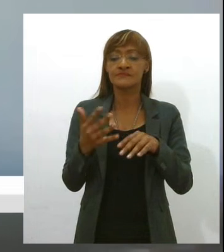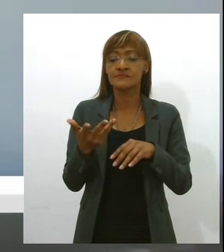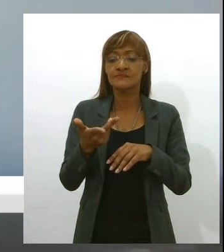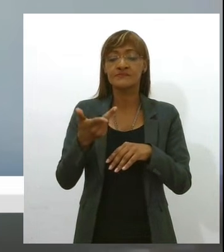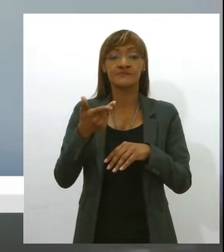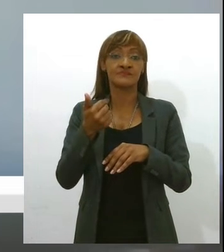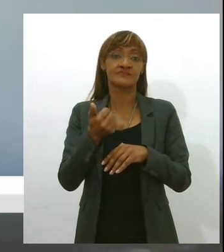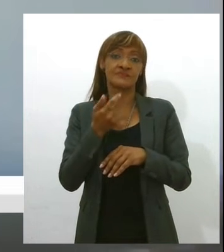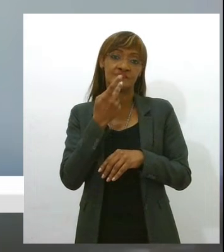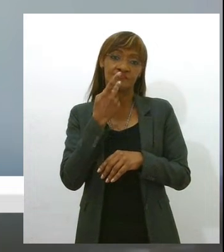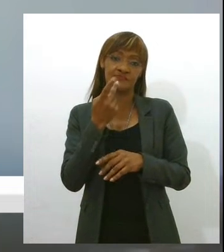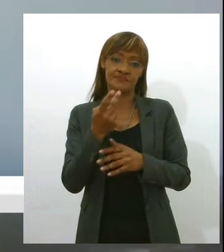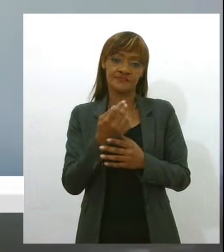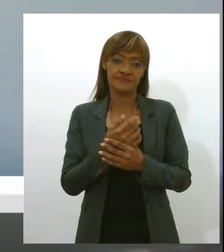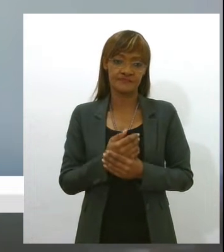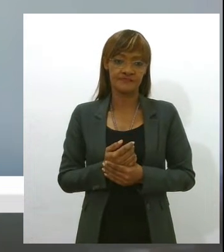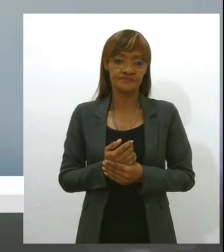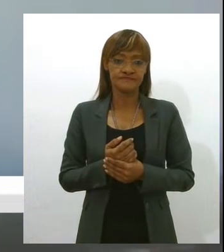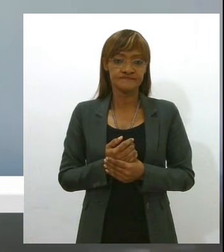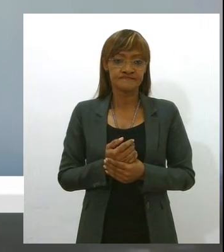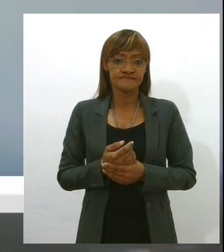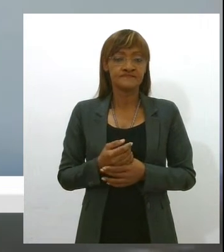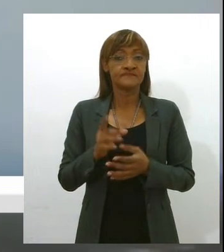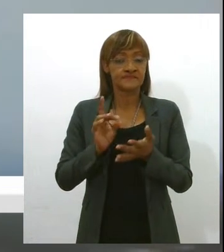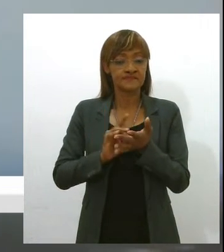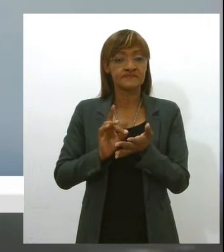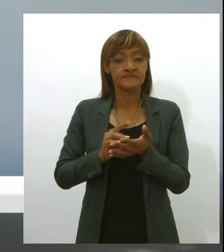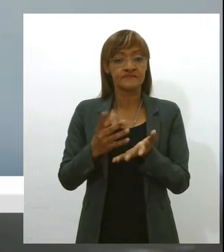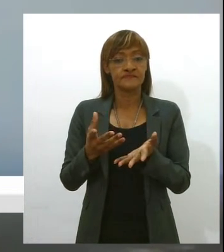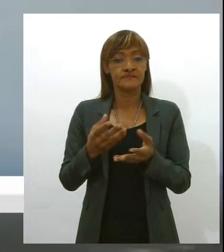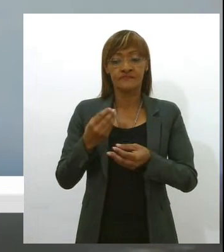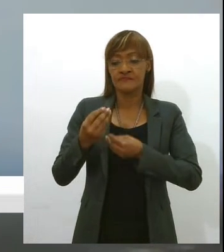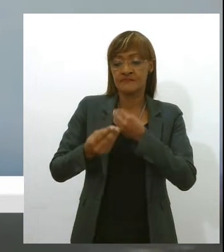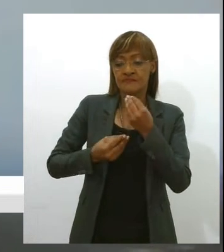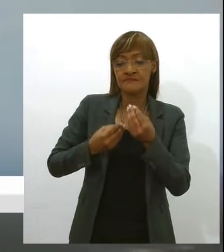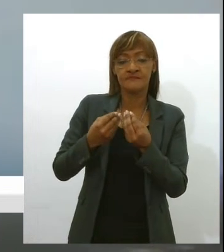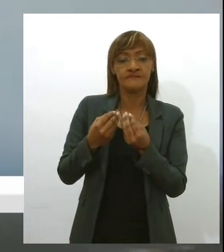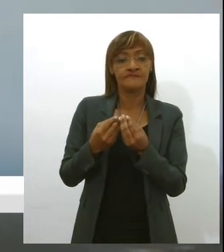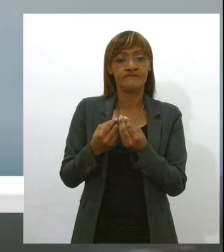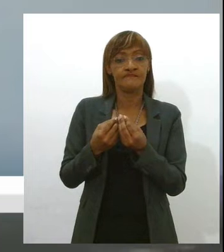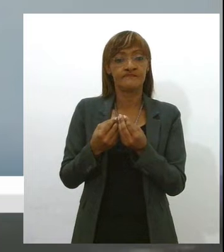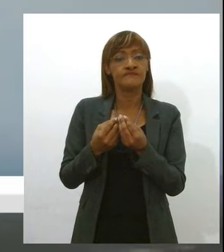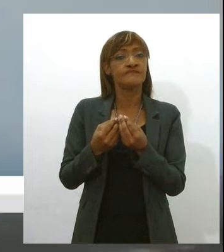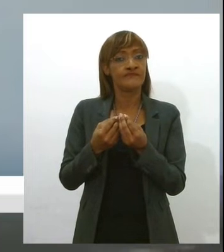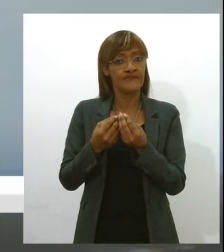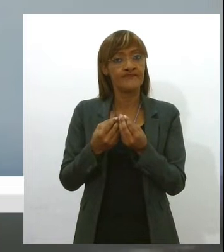é uma reconstrução mesmo desse do que é o ser pai, de trazer